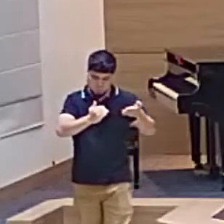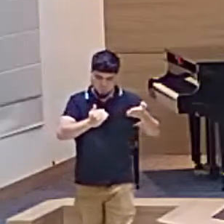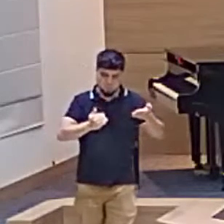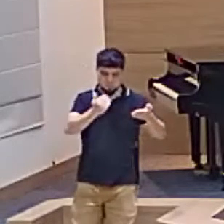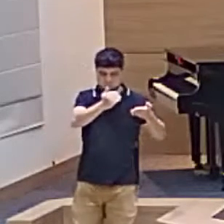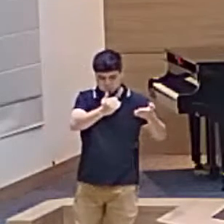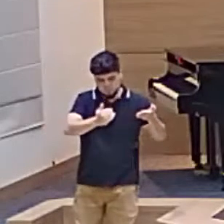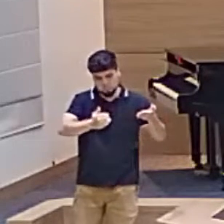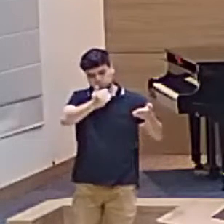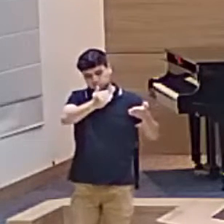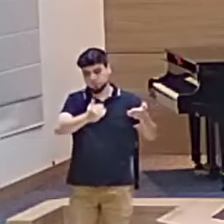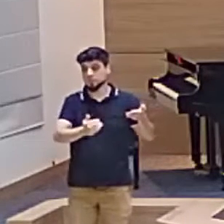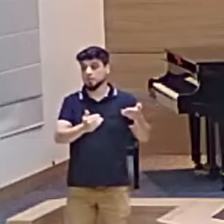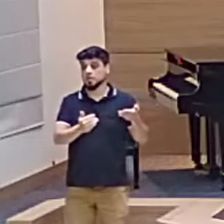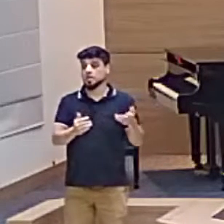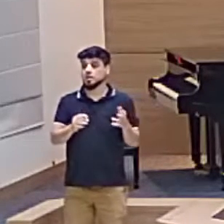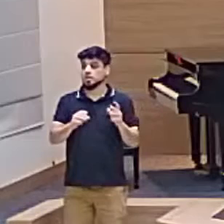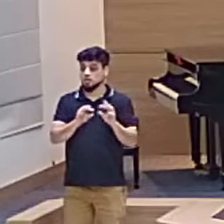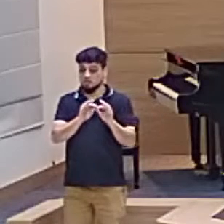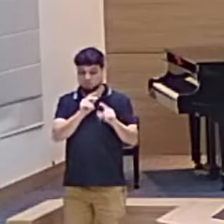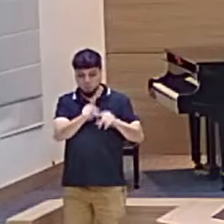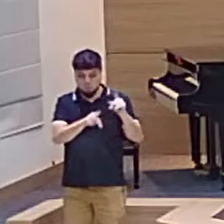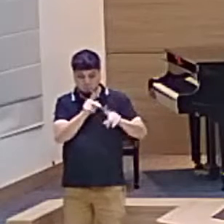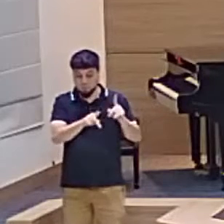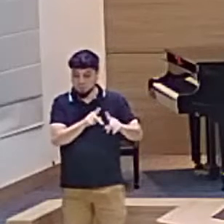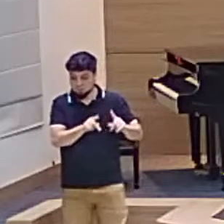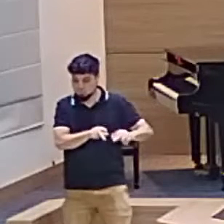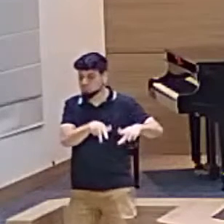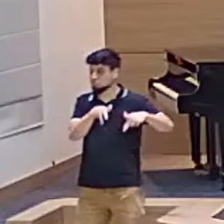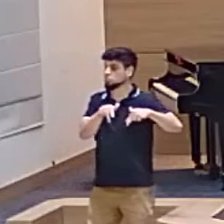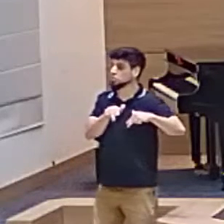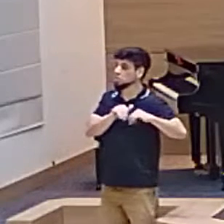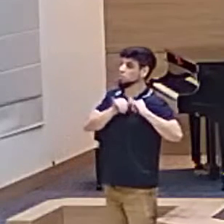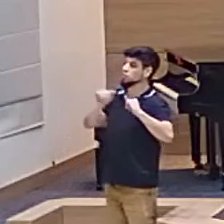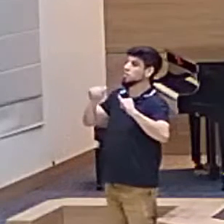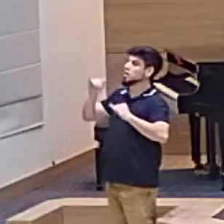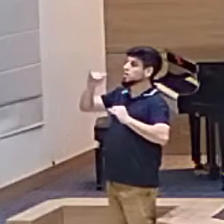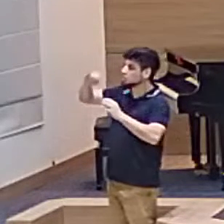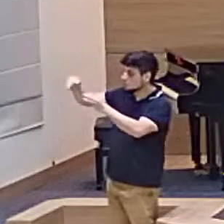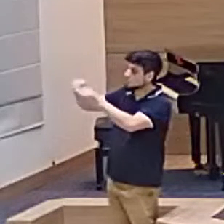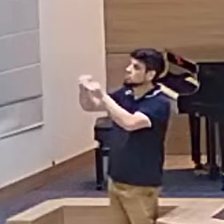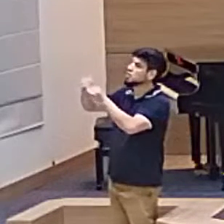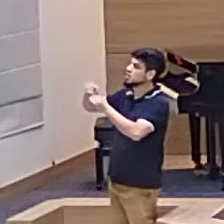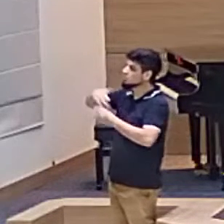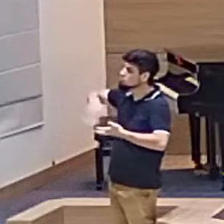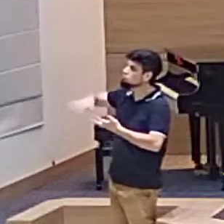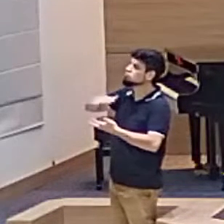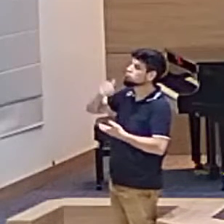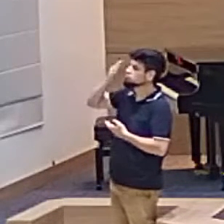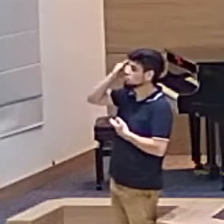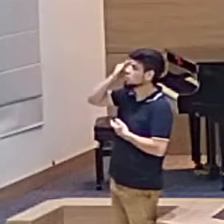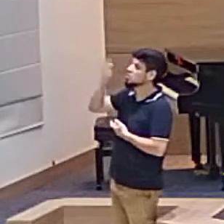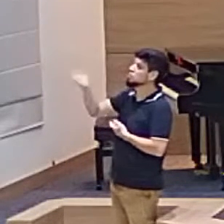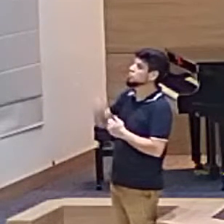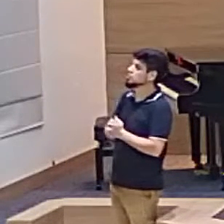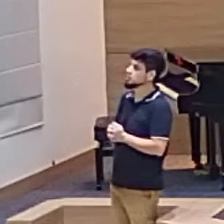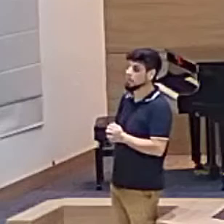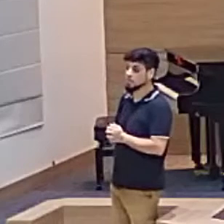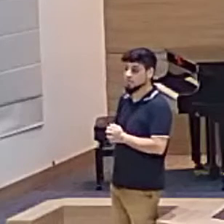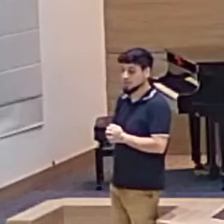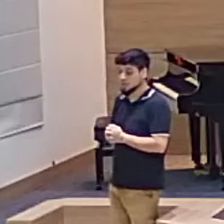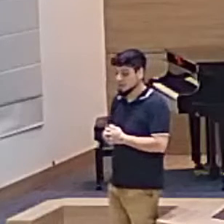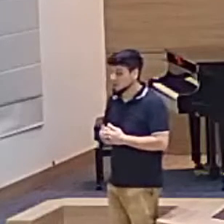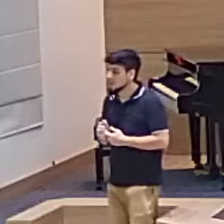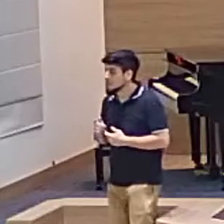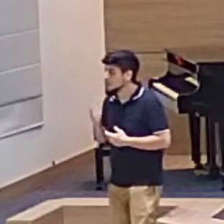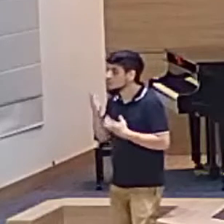levanta e diz Josué nós entendemos a mensagem Josué nós entendemos a mensagem e